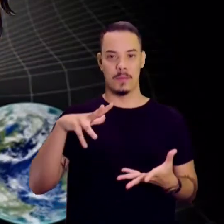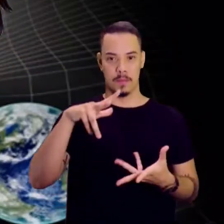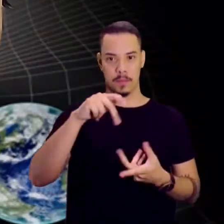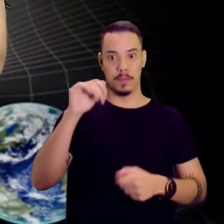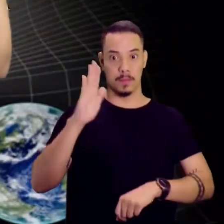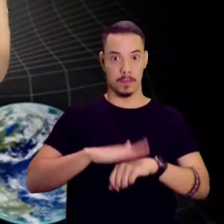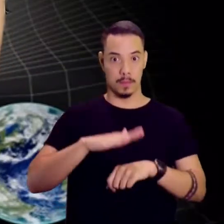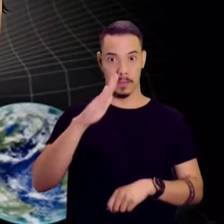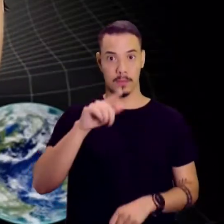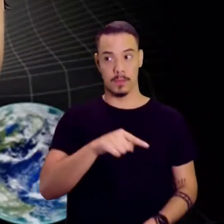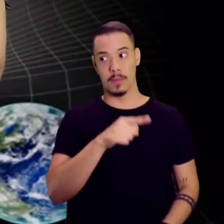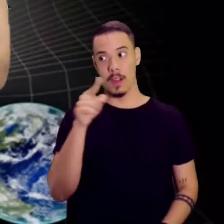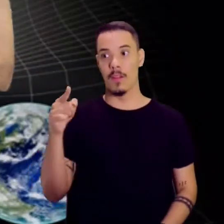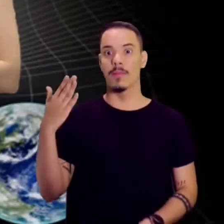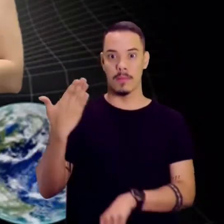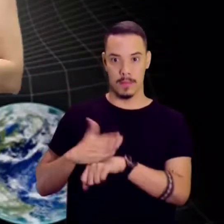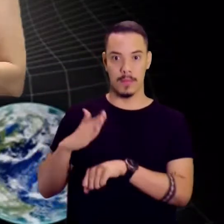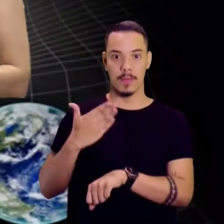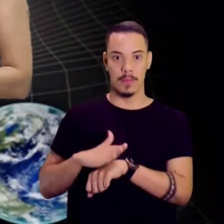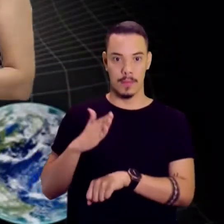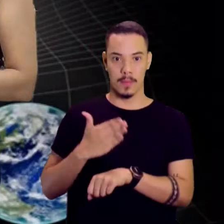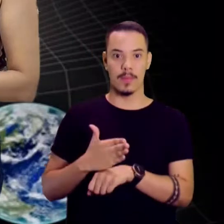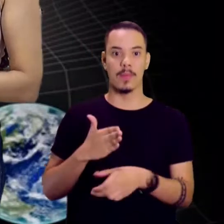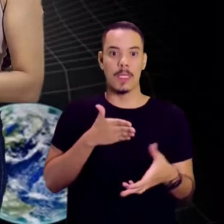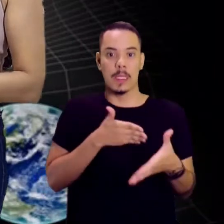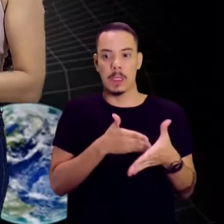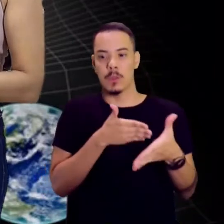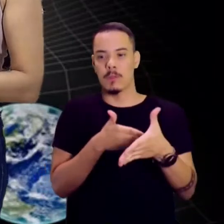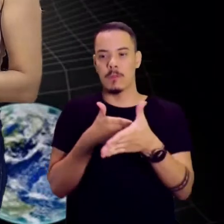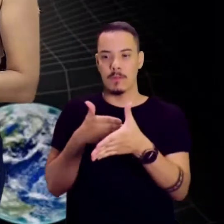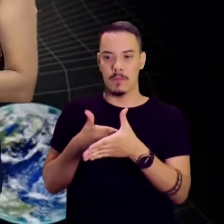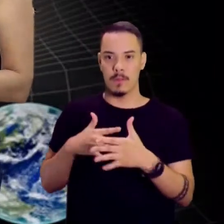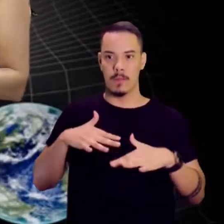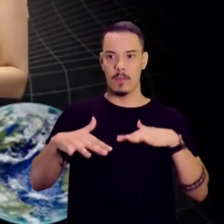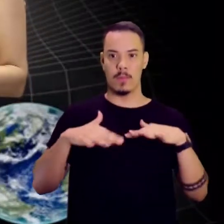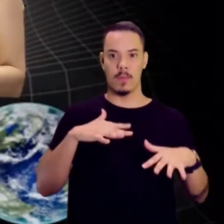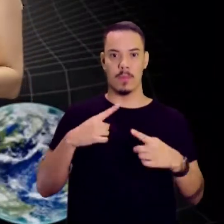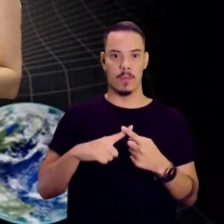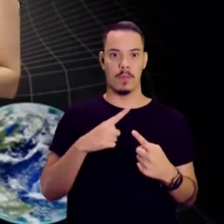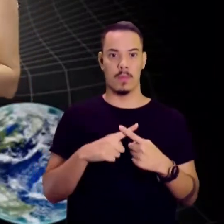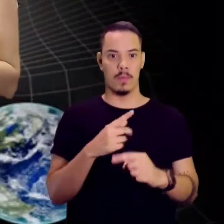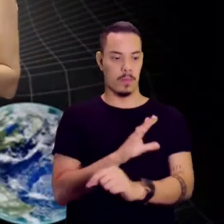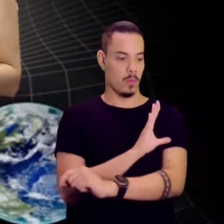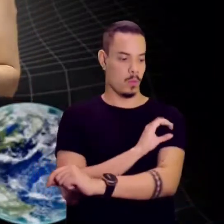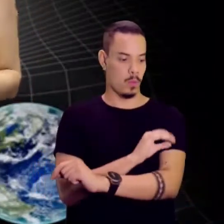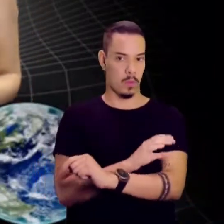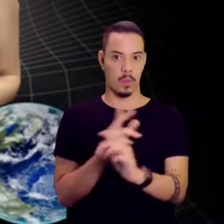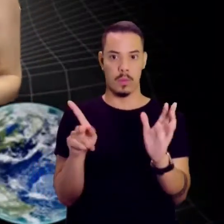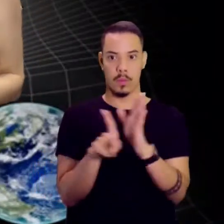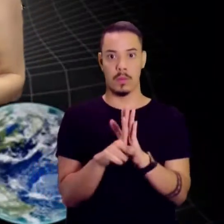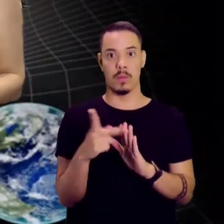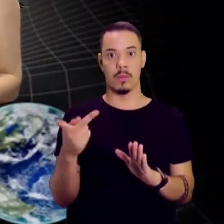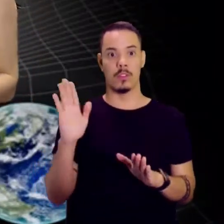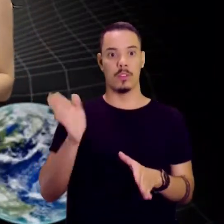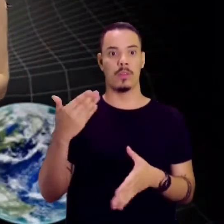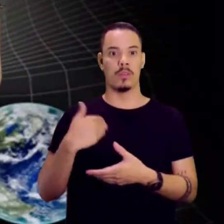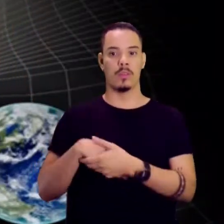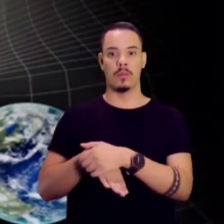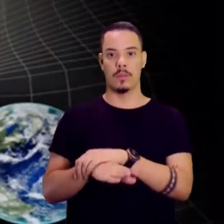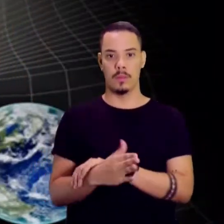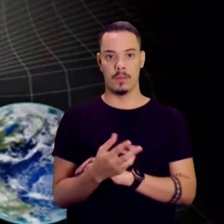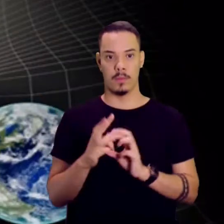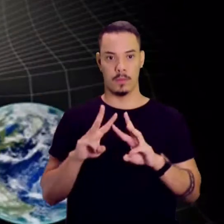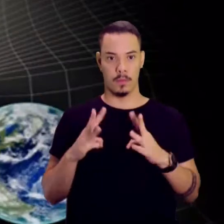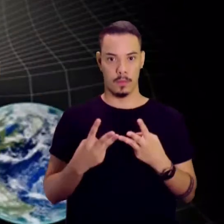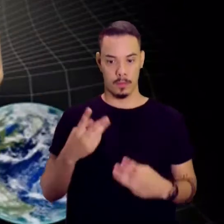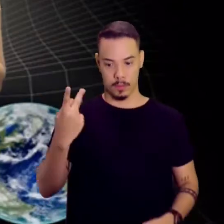é bem maior, ele vai para treinar. Então vai ter dificuldade de mover, né? Porque os músculos dele estão acostumados com a levantar a massa